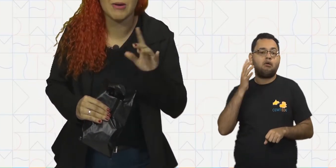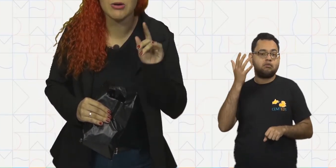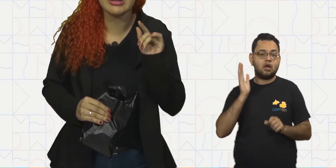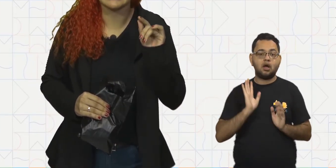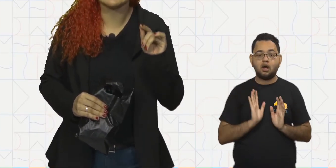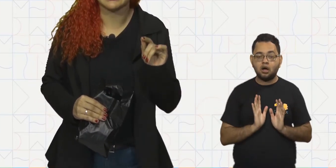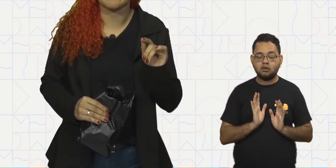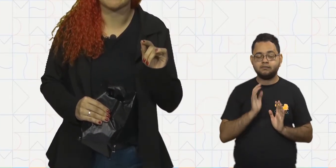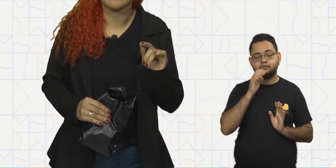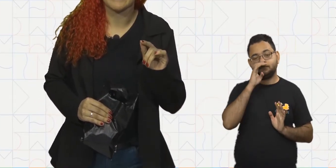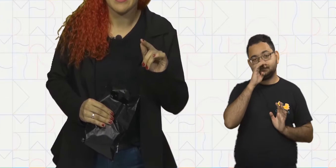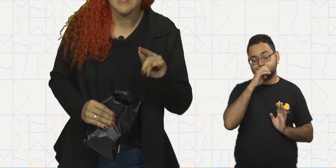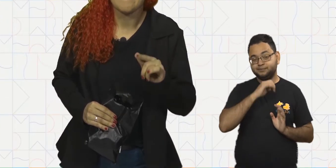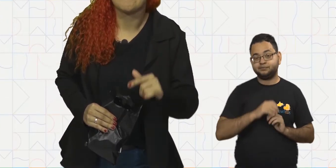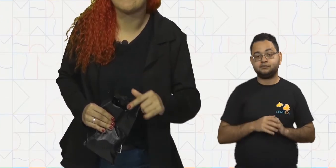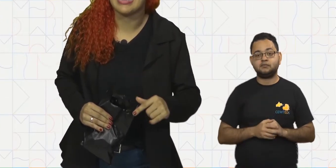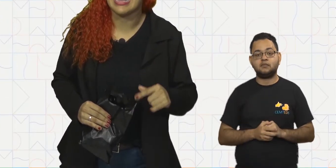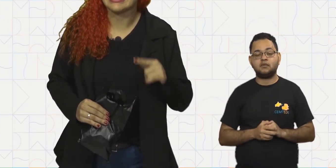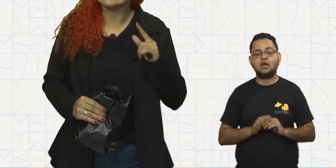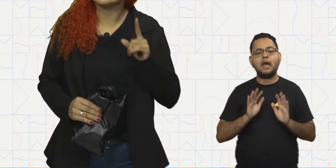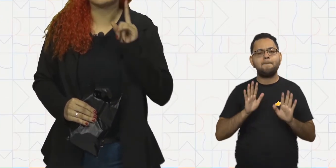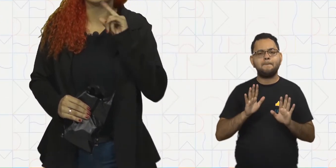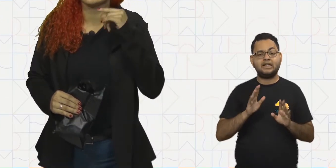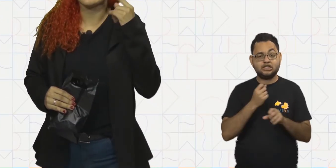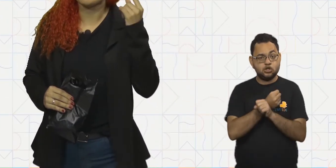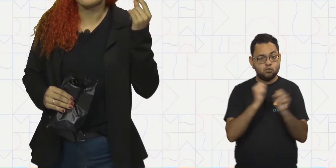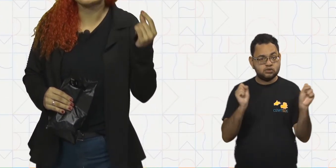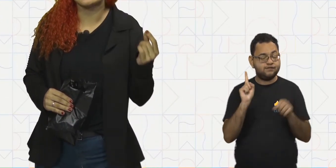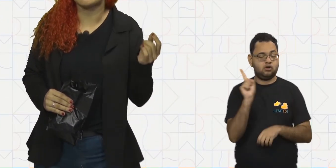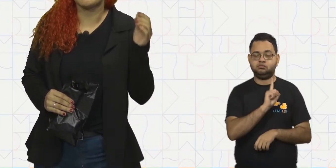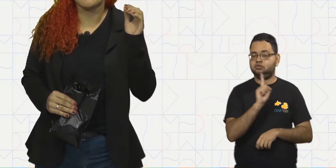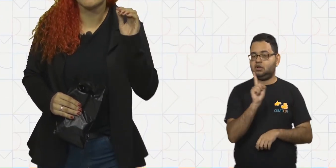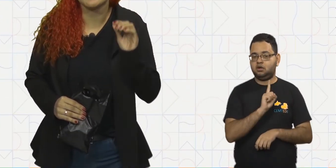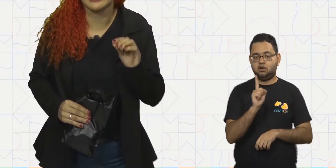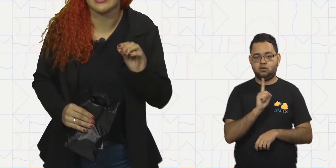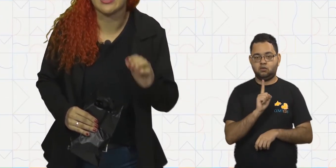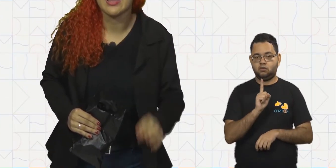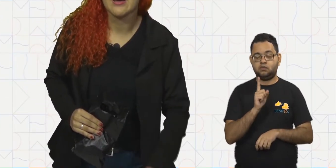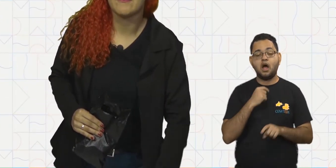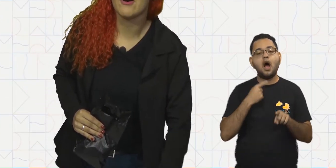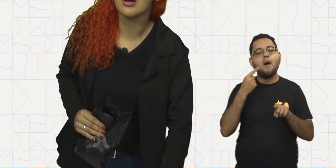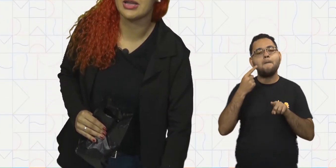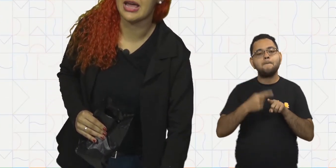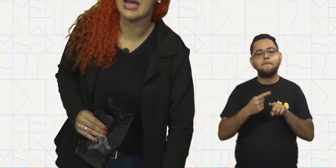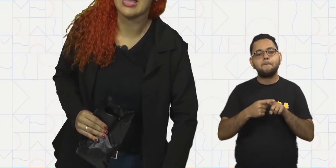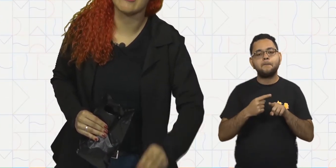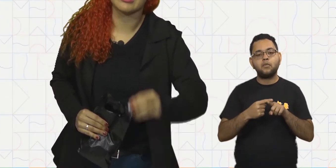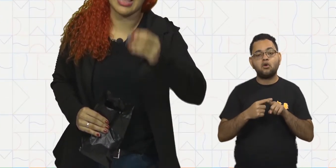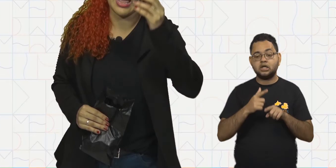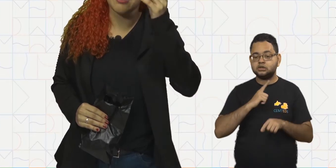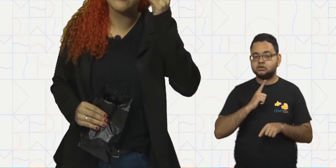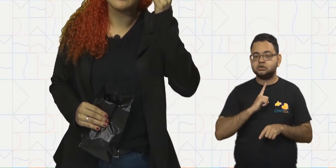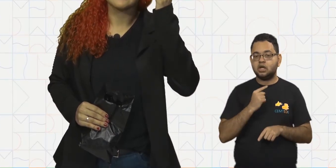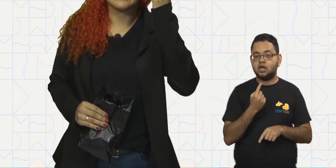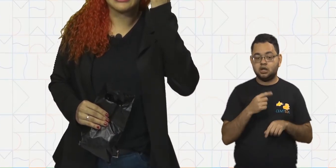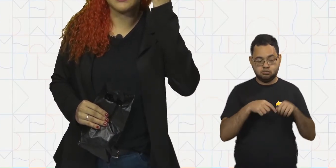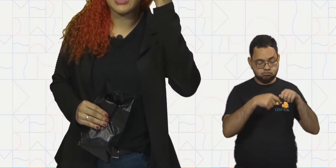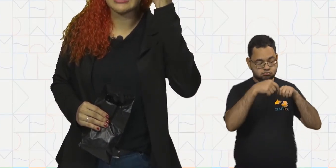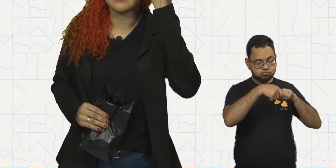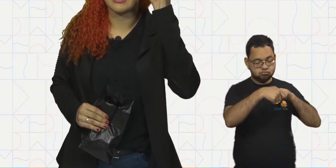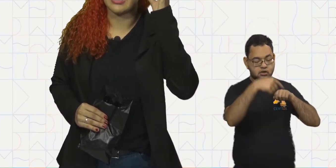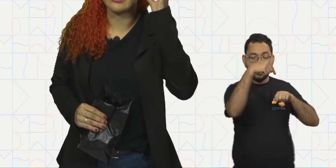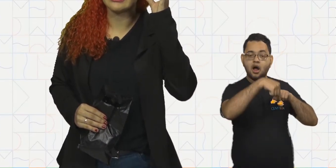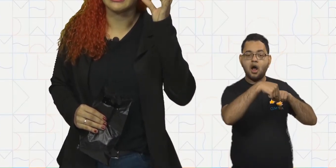isso poderia não acontecer mas não seria impossível porque porque eu tenho